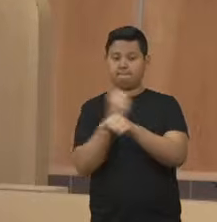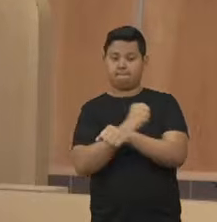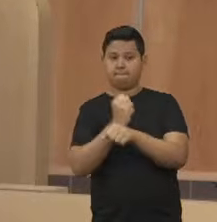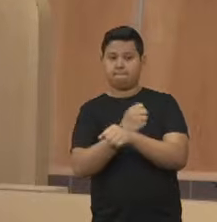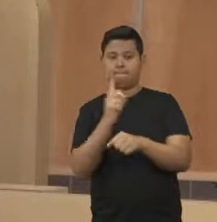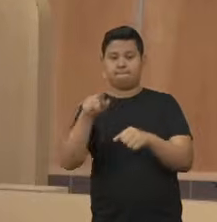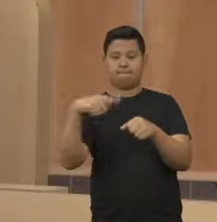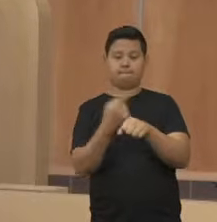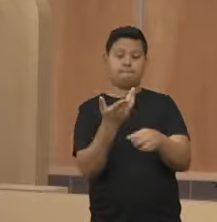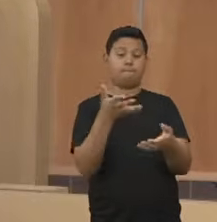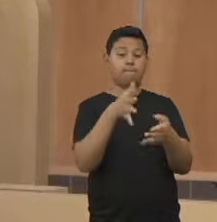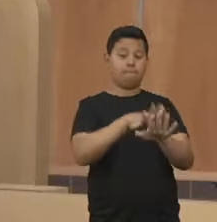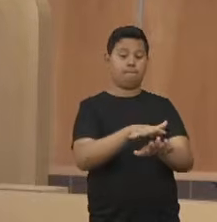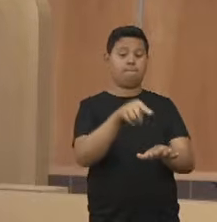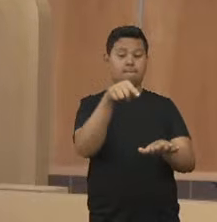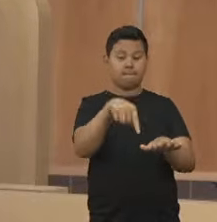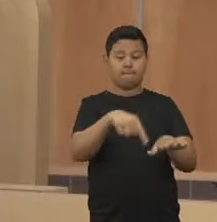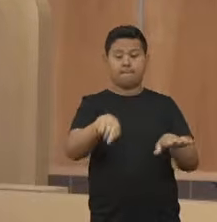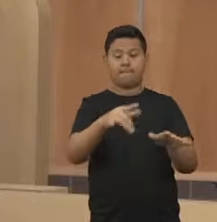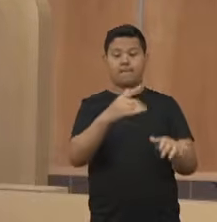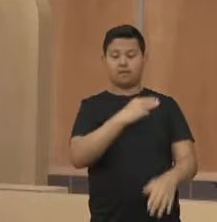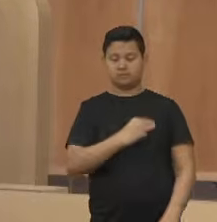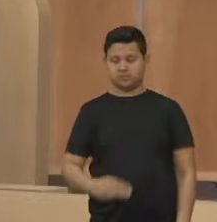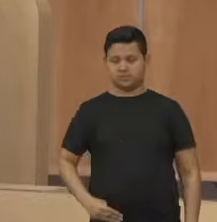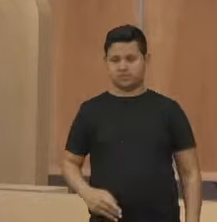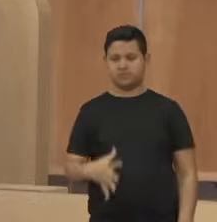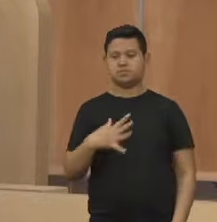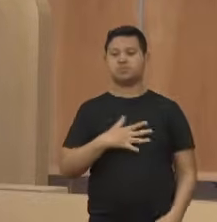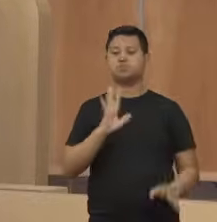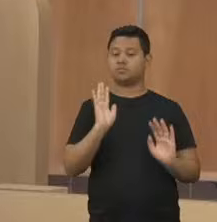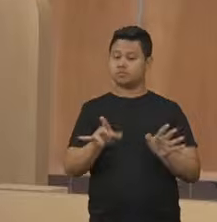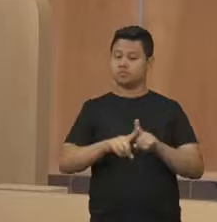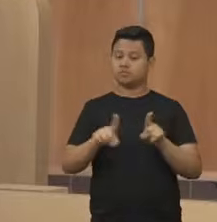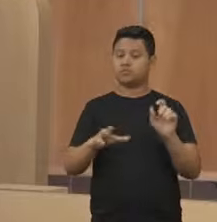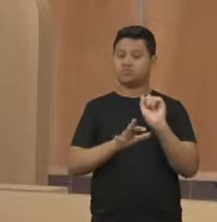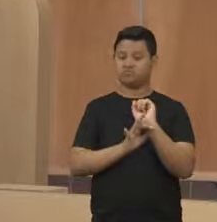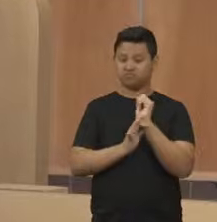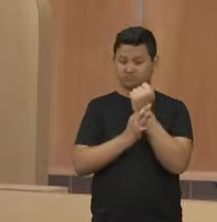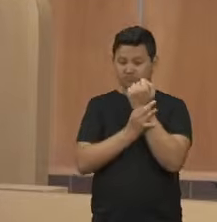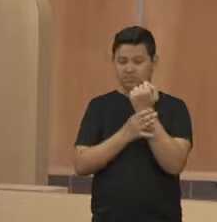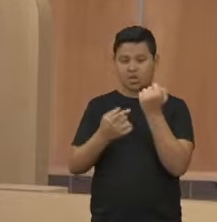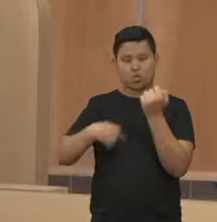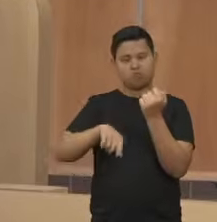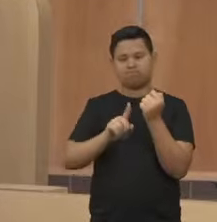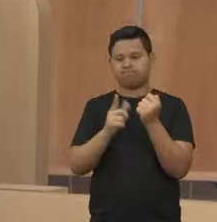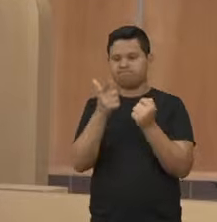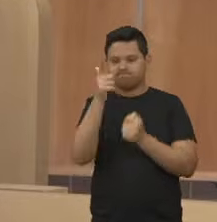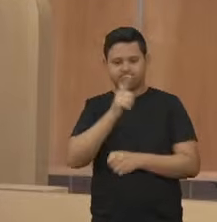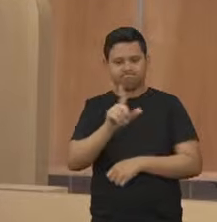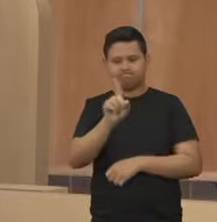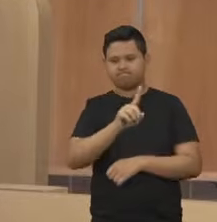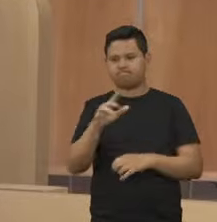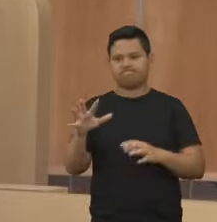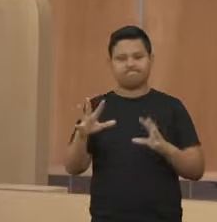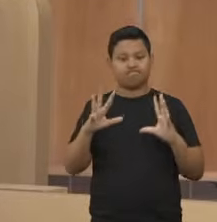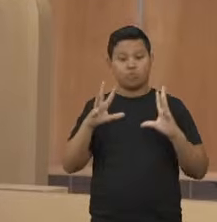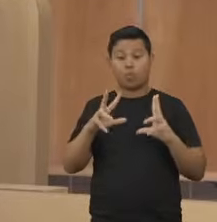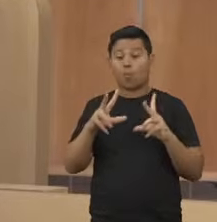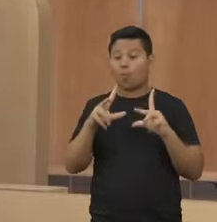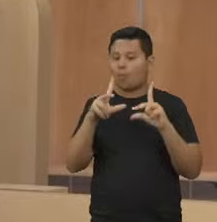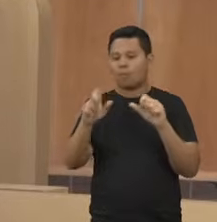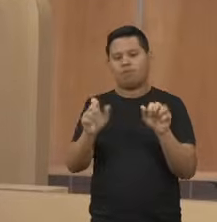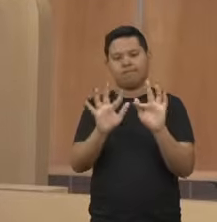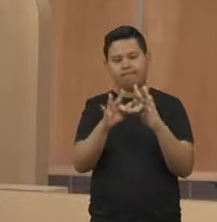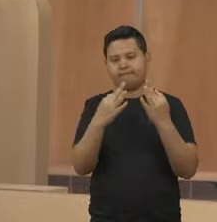município. Mas eu posso garantir que, infelizmente, a gente não vai conseguir atender todas as